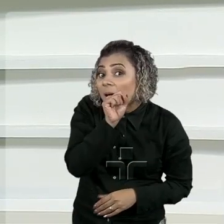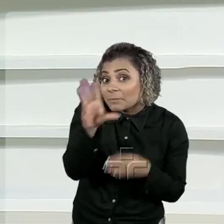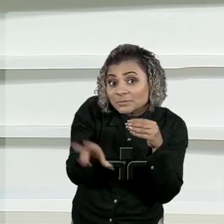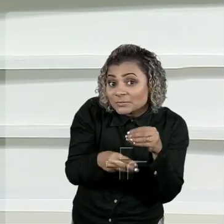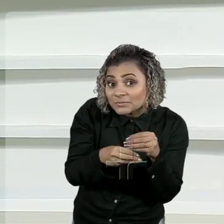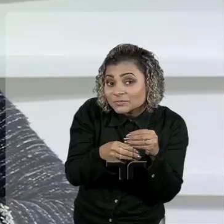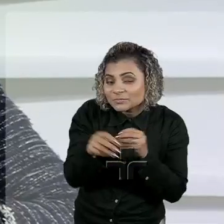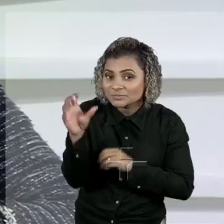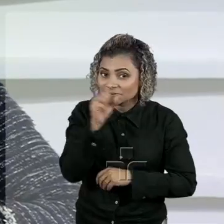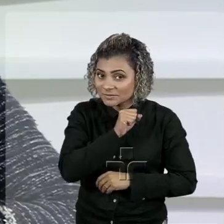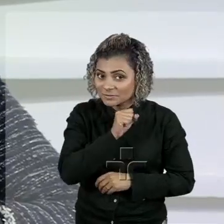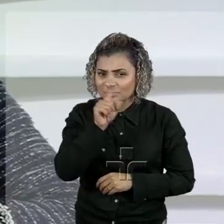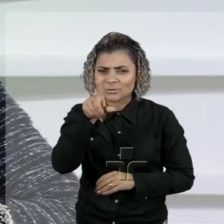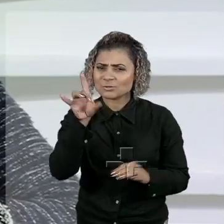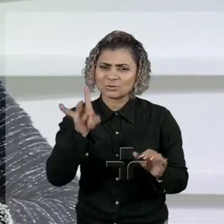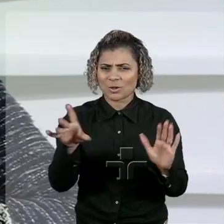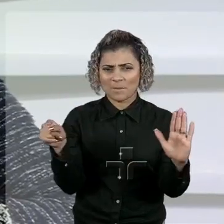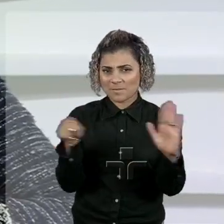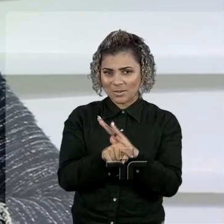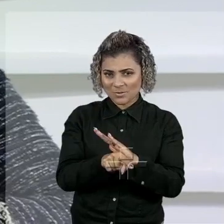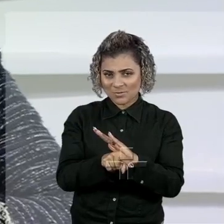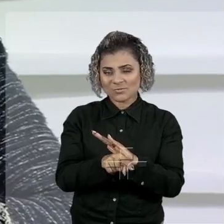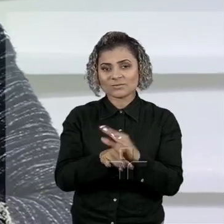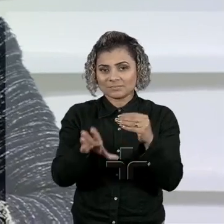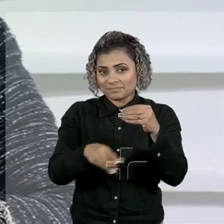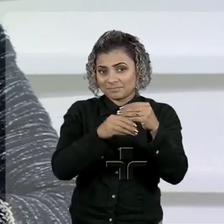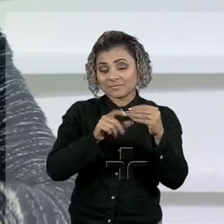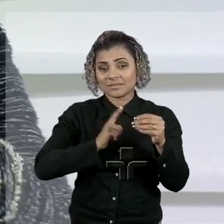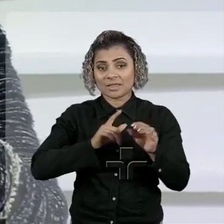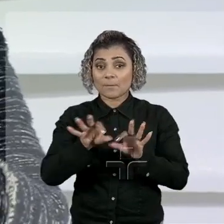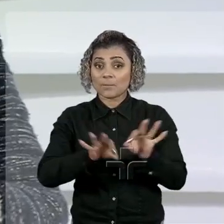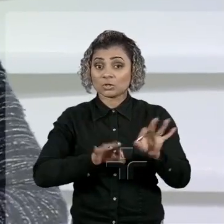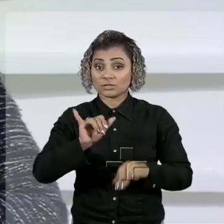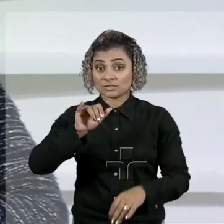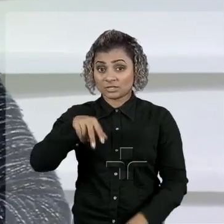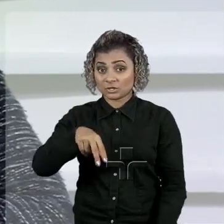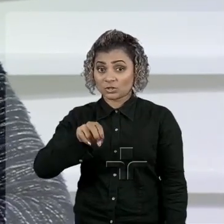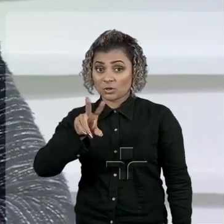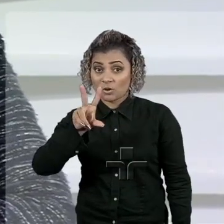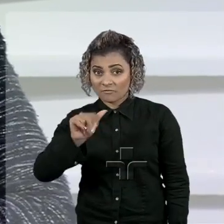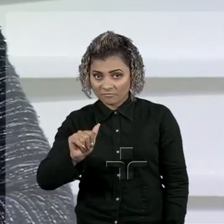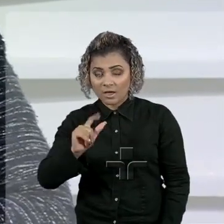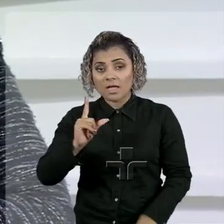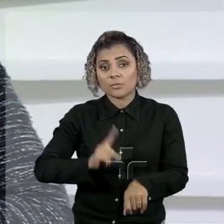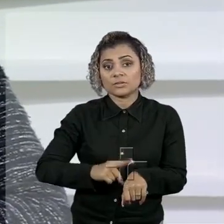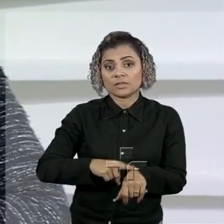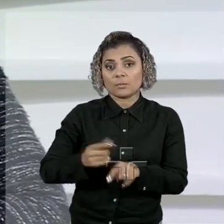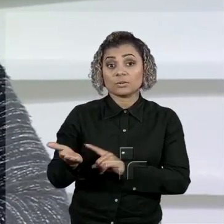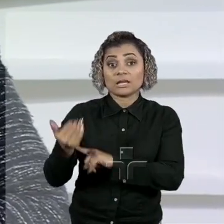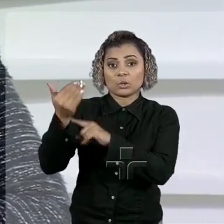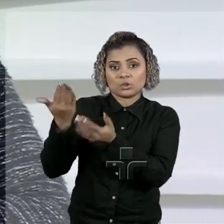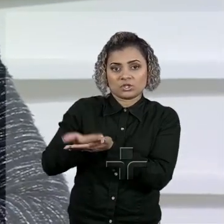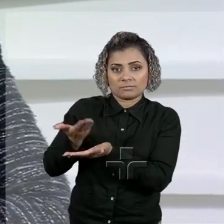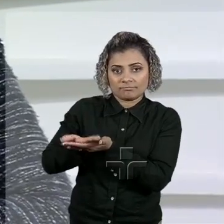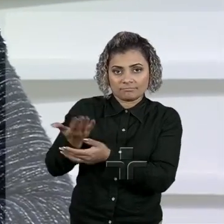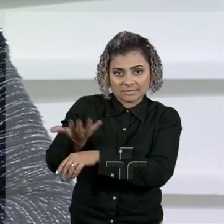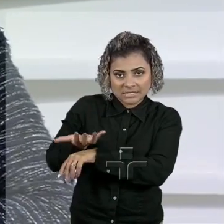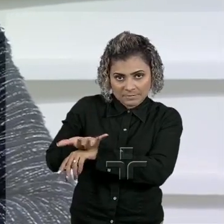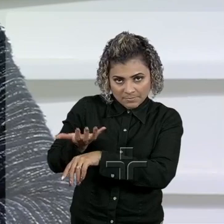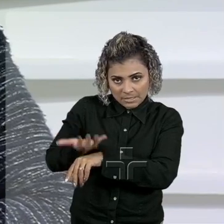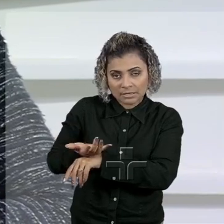gancho dessa pergunta que foi feita sobre esse novo programa, e o senhor mencionou o novo tempo de tecnologia que o senhor está